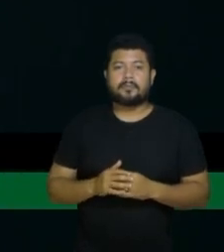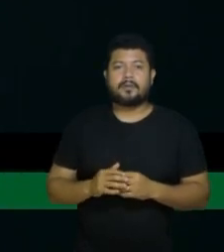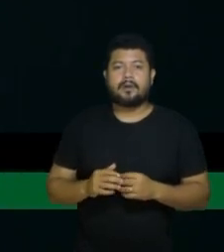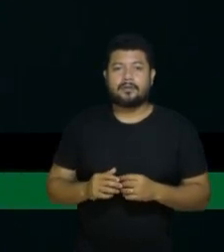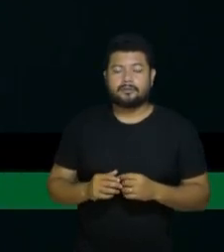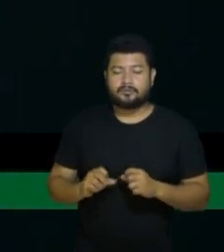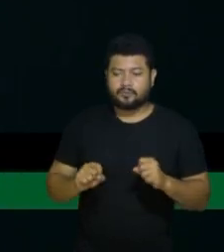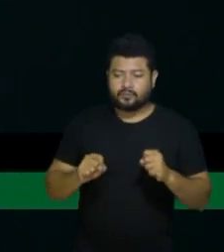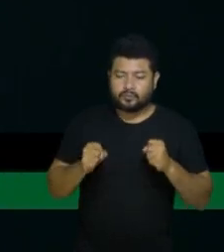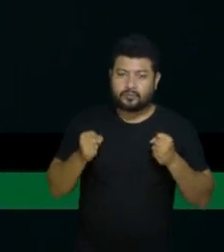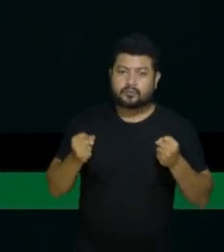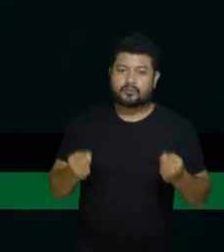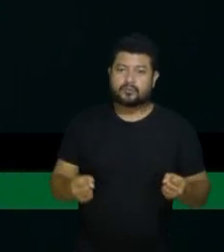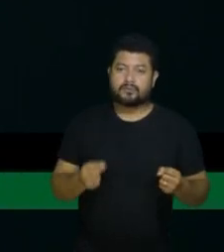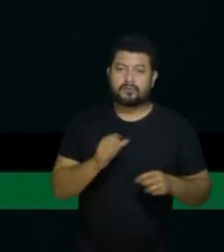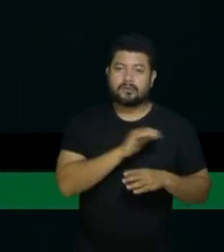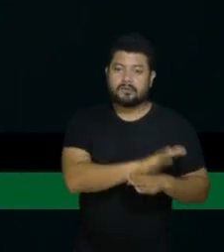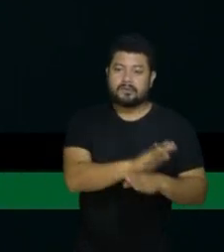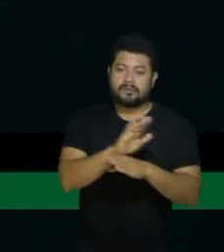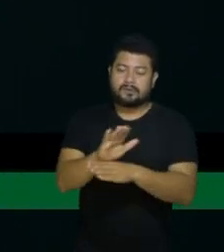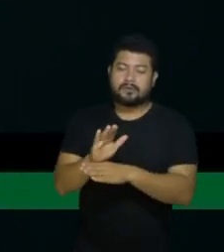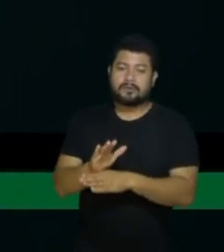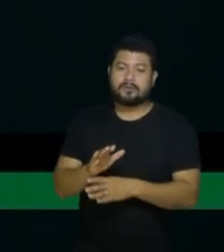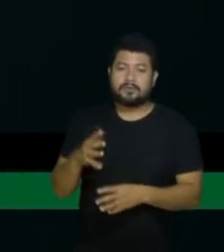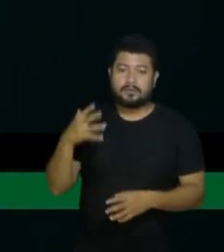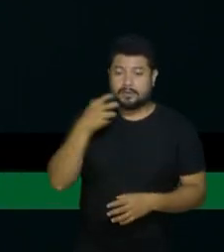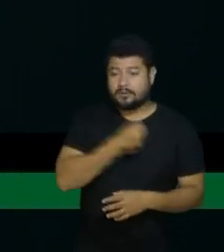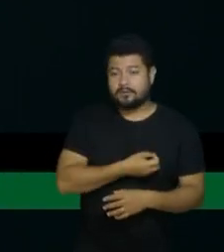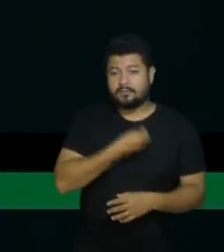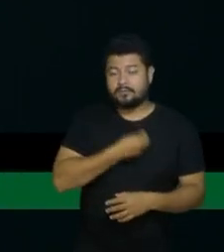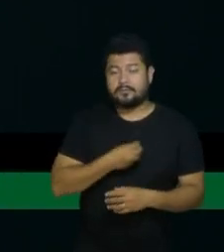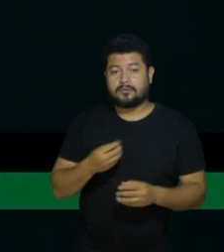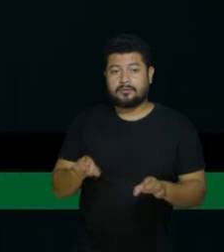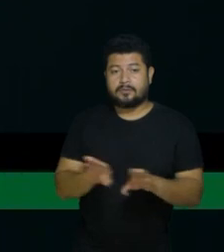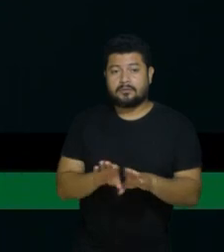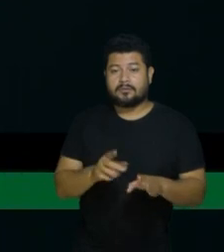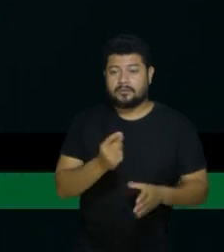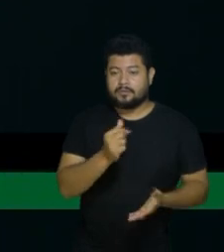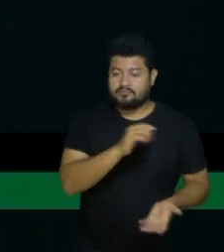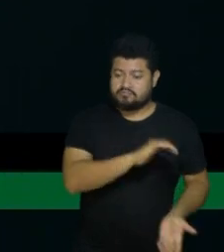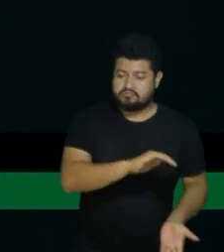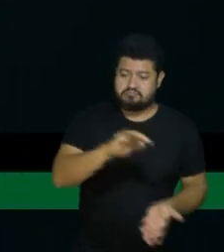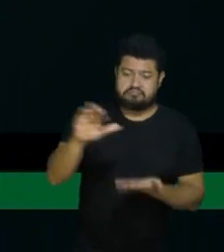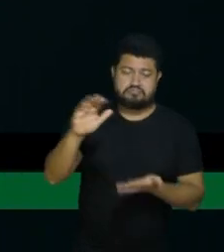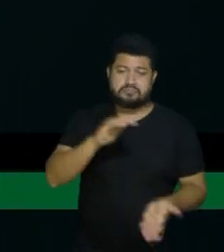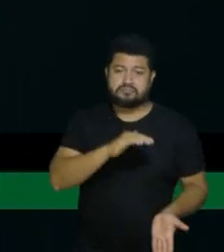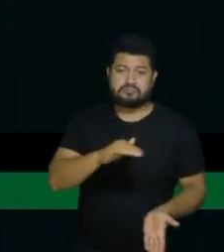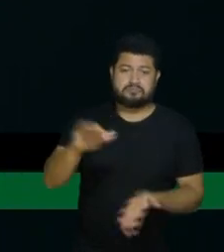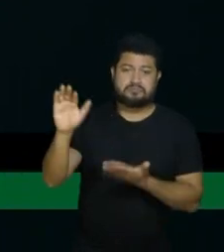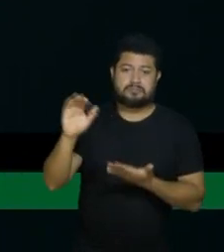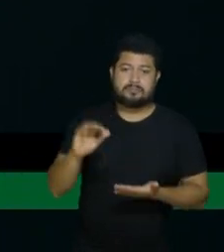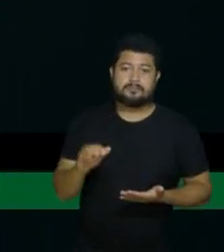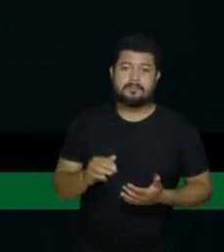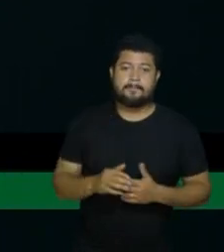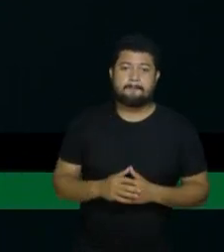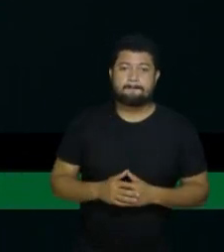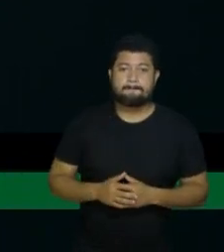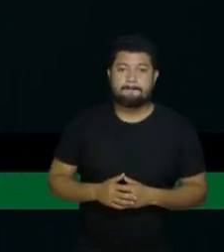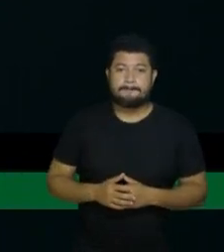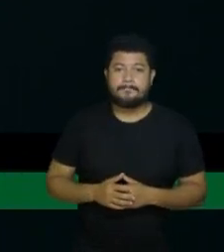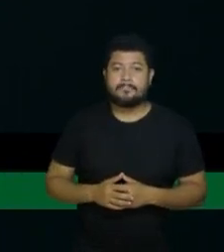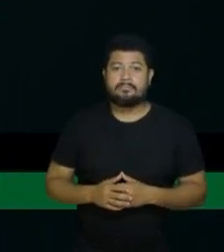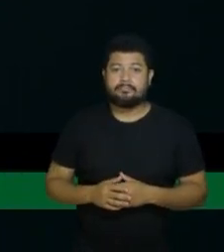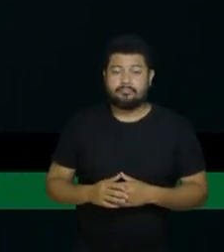melhor para resgatar vida as pessoas estão fazendo doações e o problema vai se agravar e aumentar